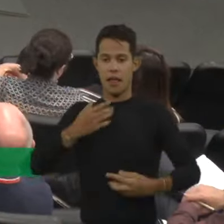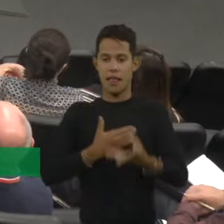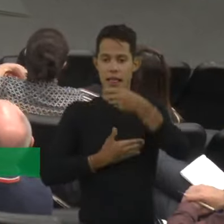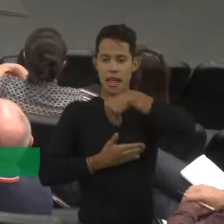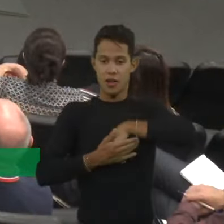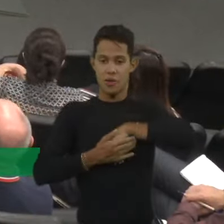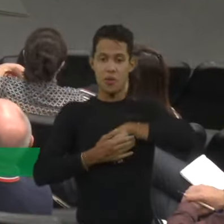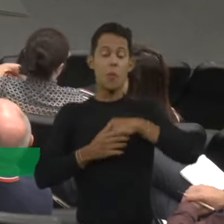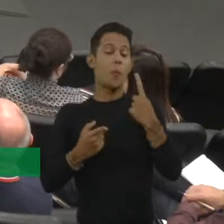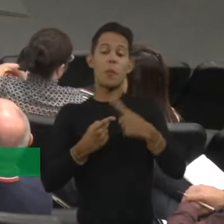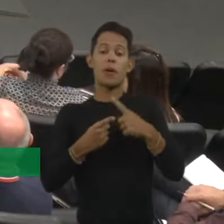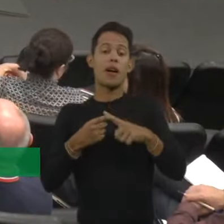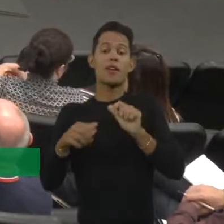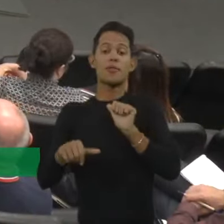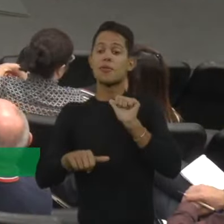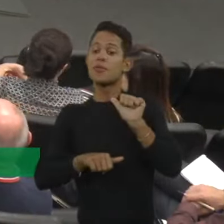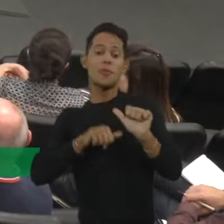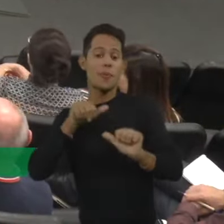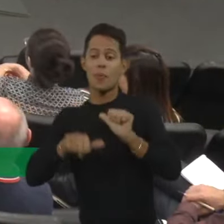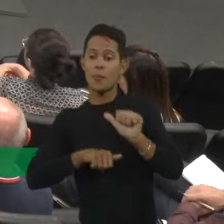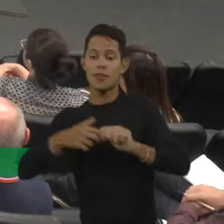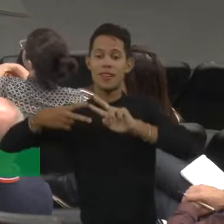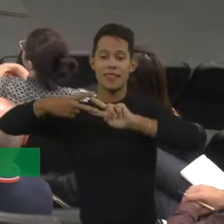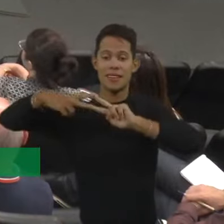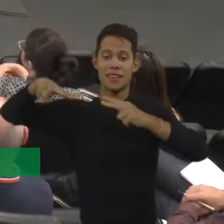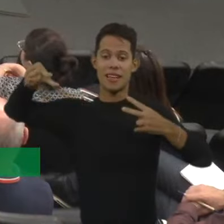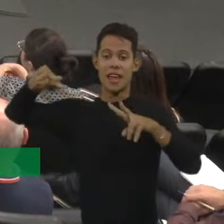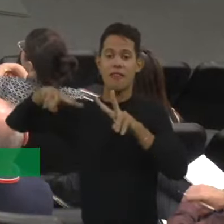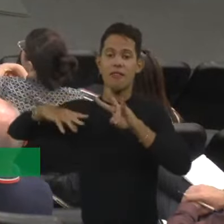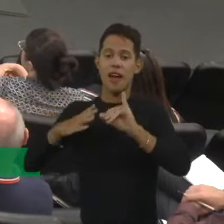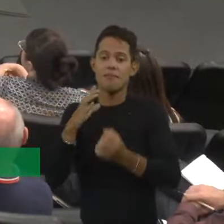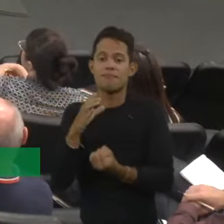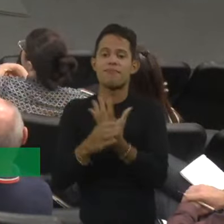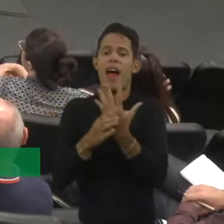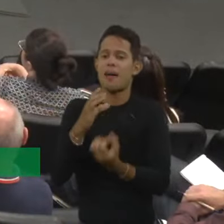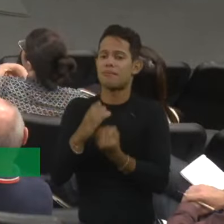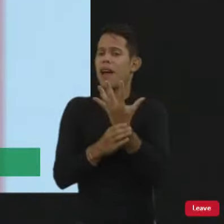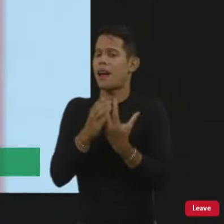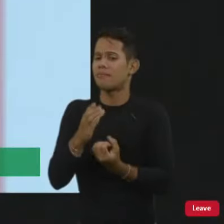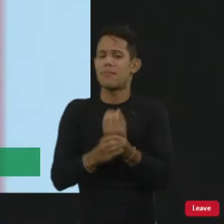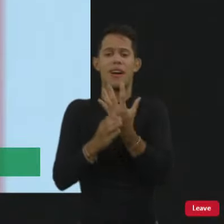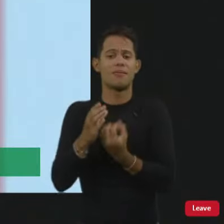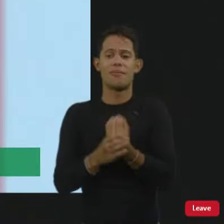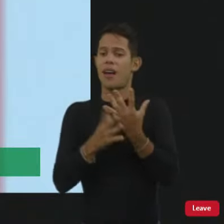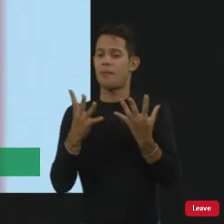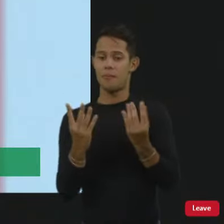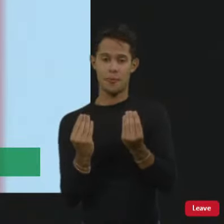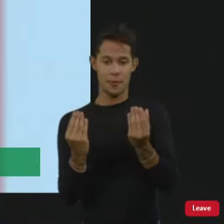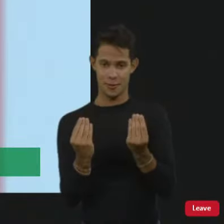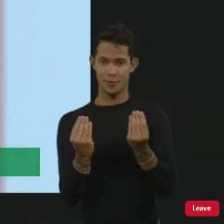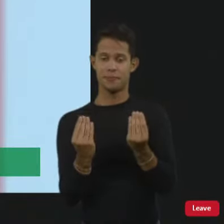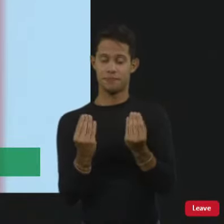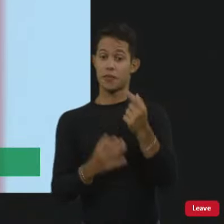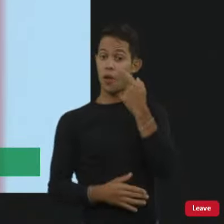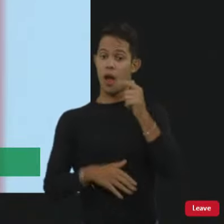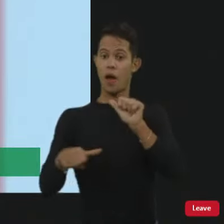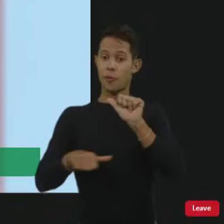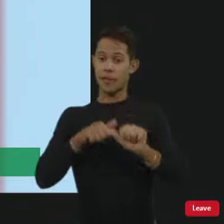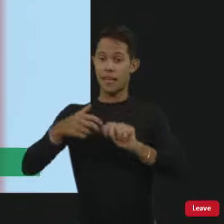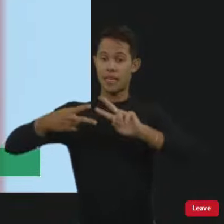leva à produção excessiva da bradicinina. E essa alteração genética a gente chama de